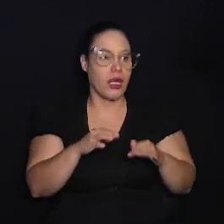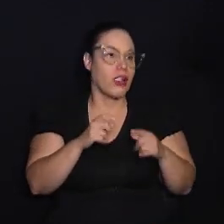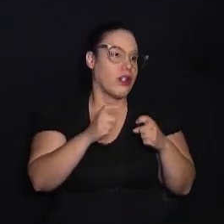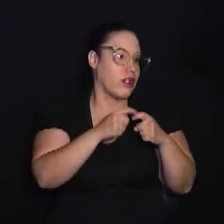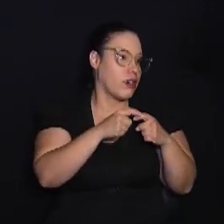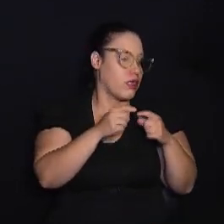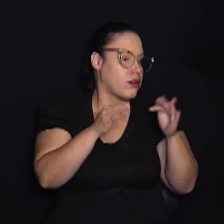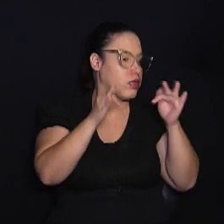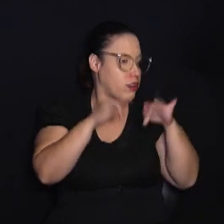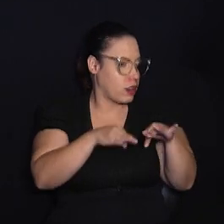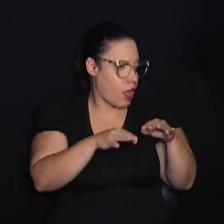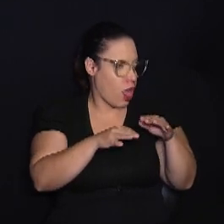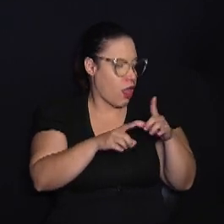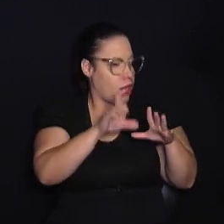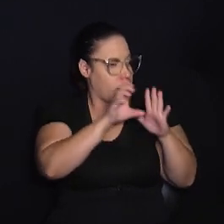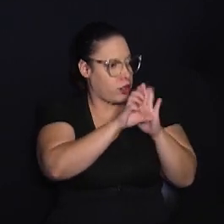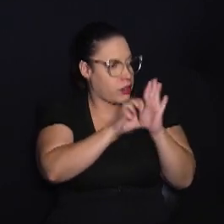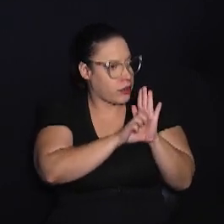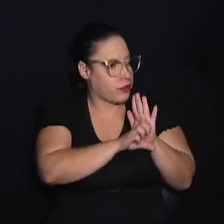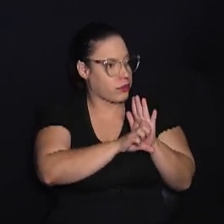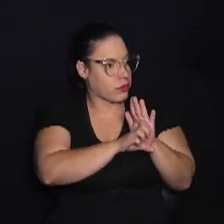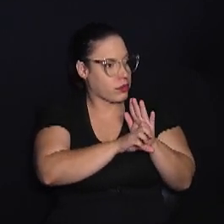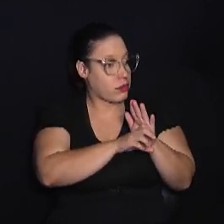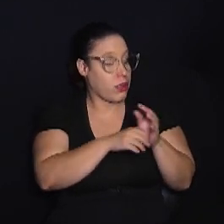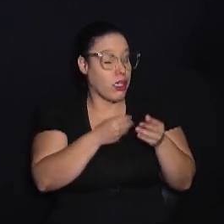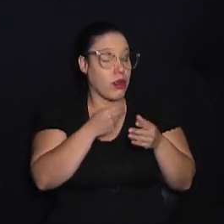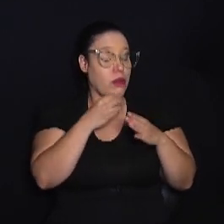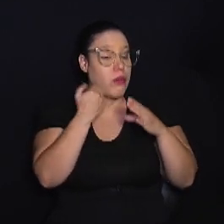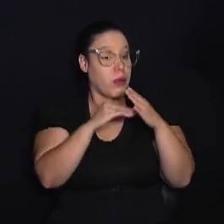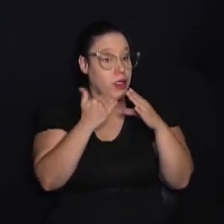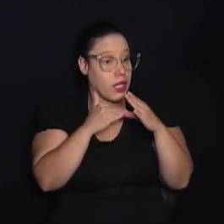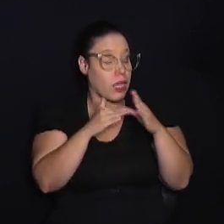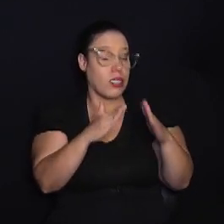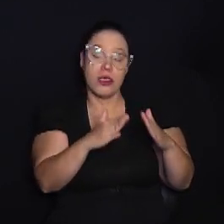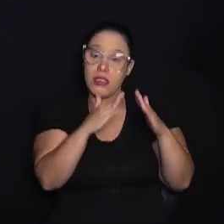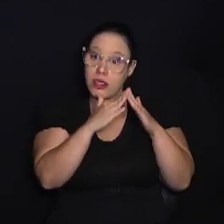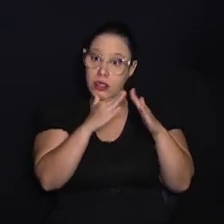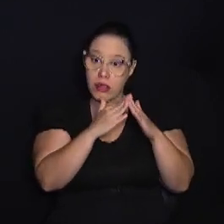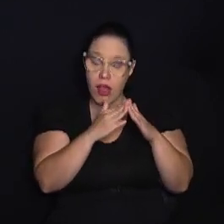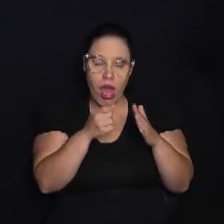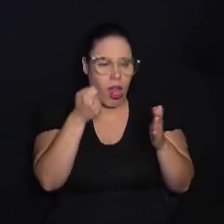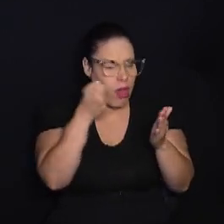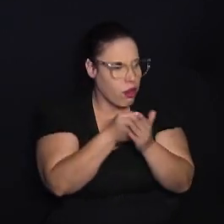ali o paciente tem que ter e tem que se ajudar, né, tem que mudar os seus hábitos.